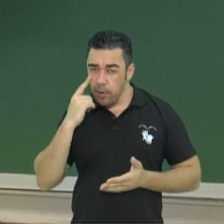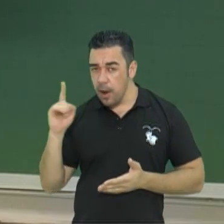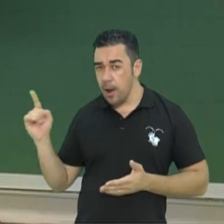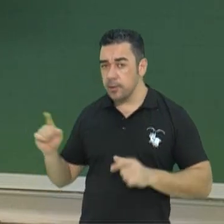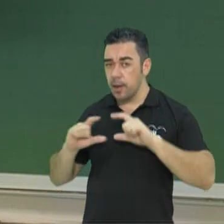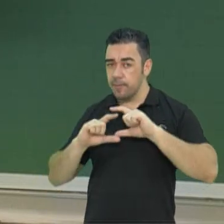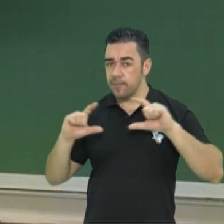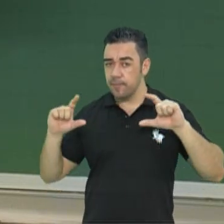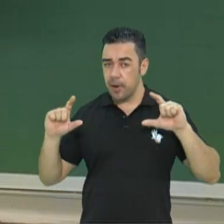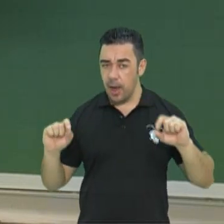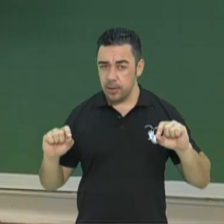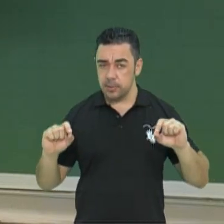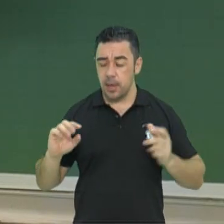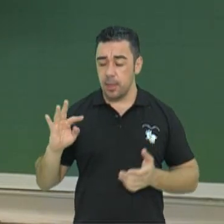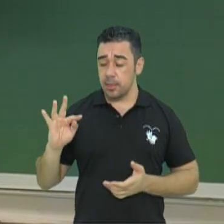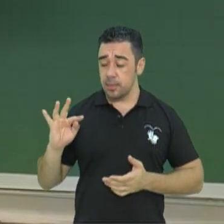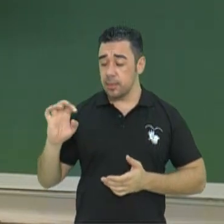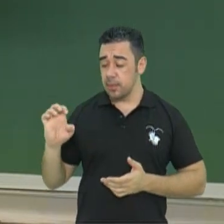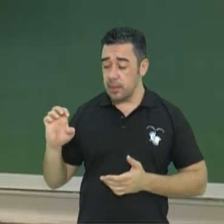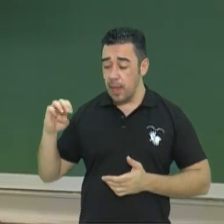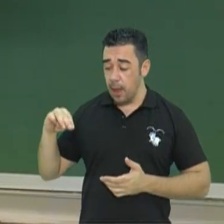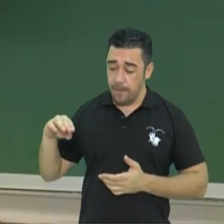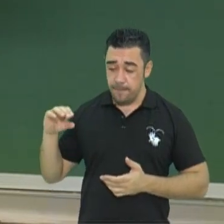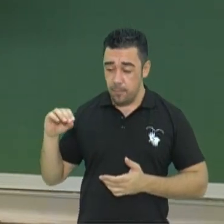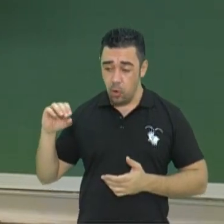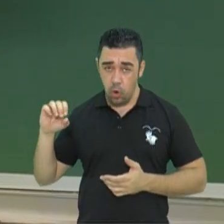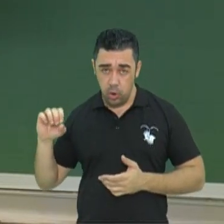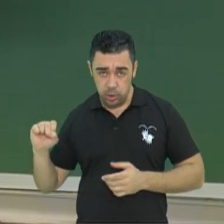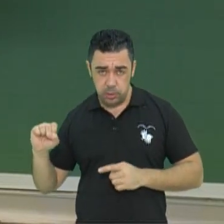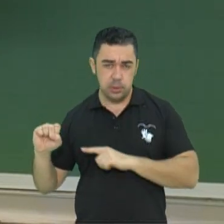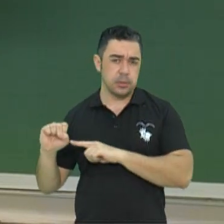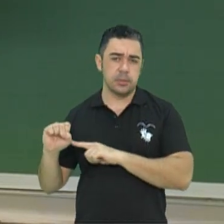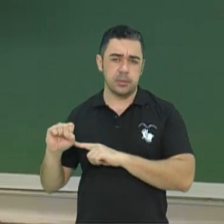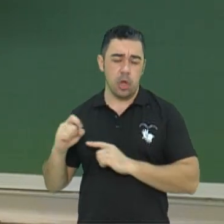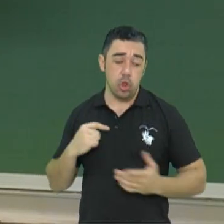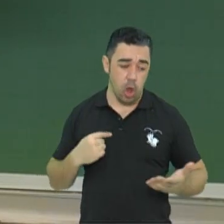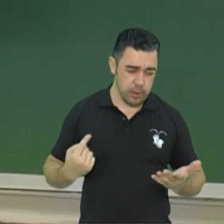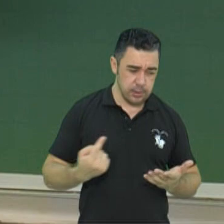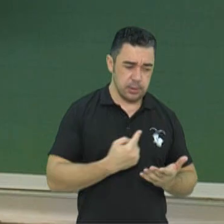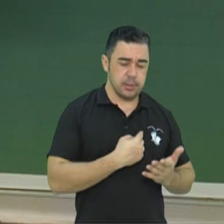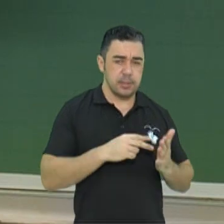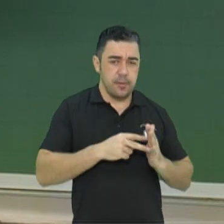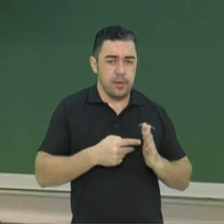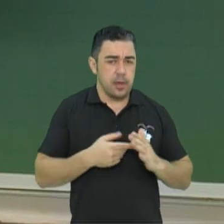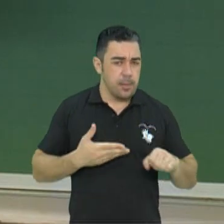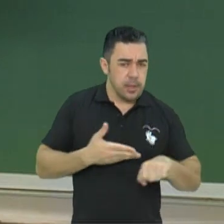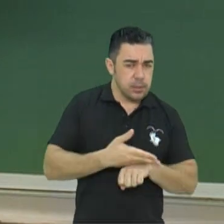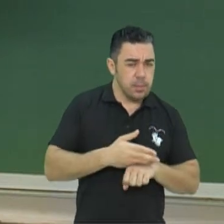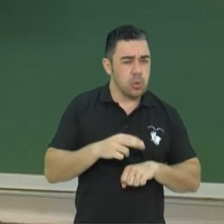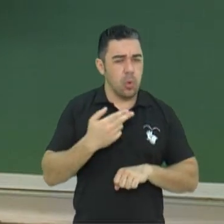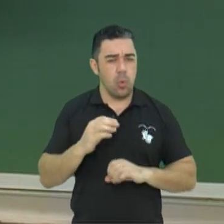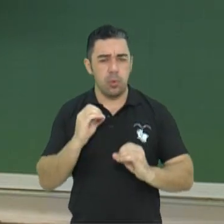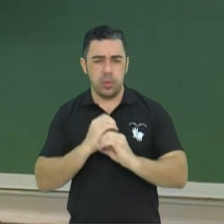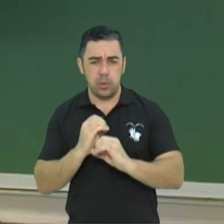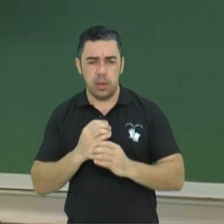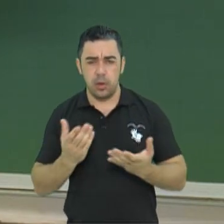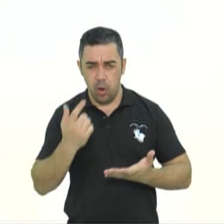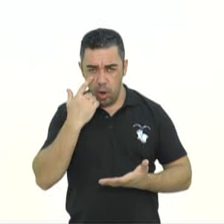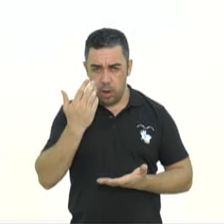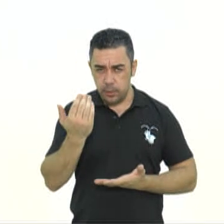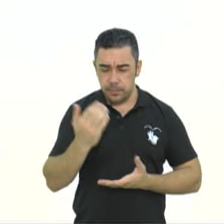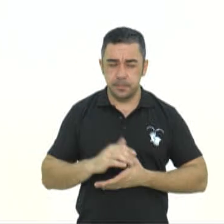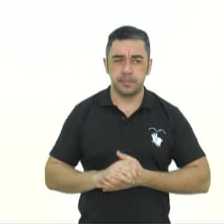aquela utilização ali do verbo na terceira pessoa mostrou parcialidade ou neutralidade. Confira